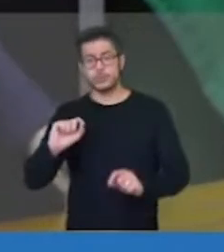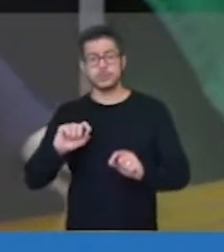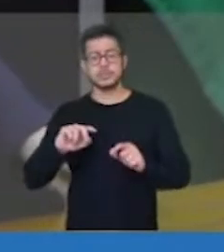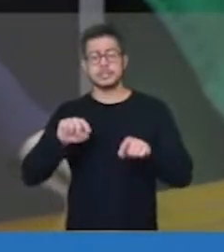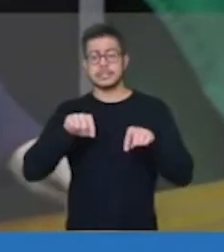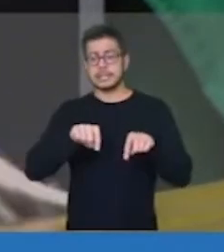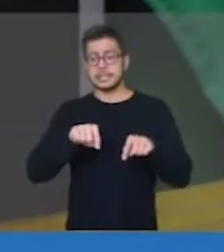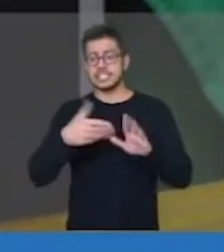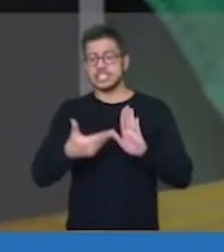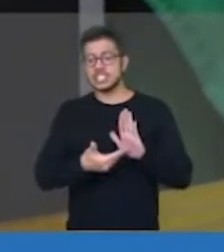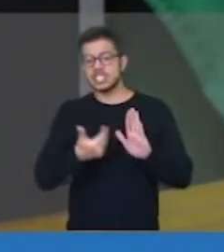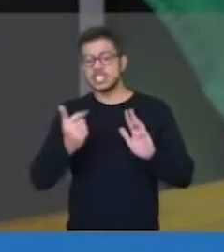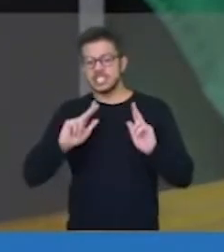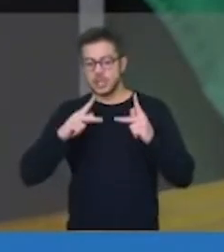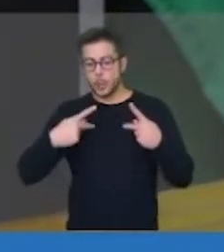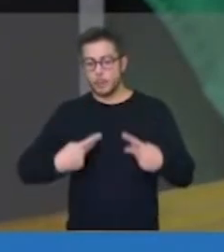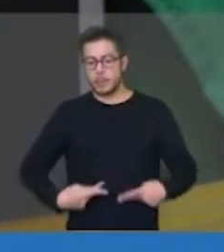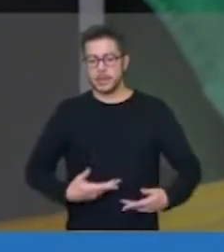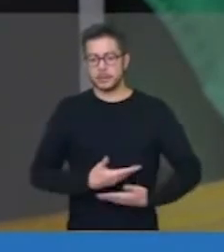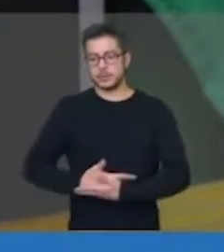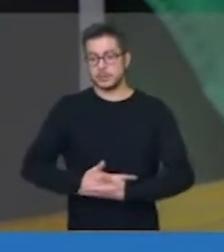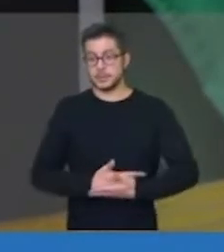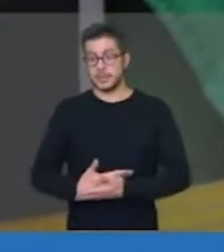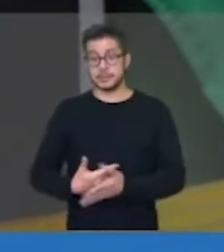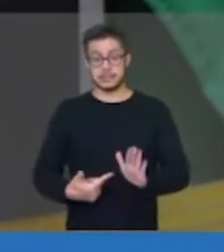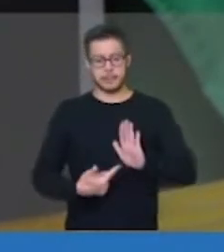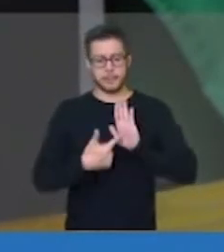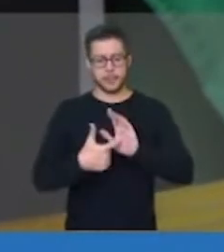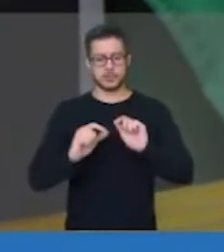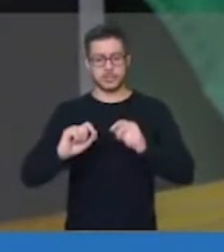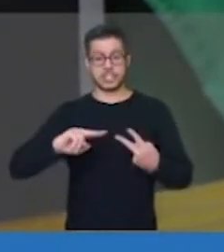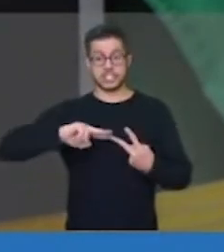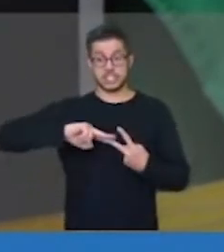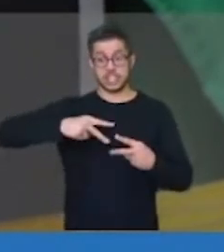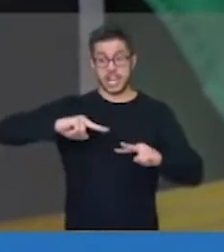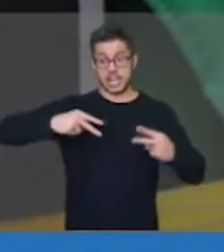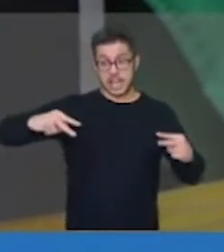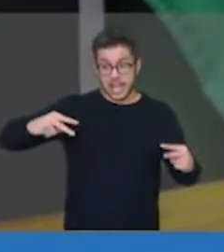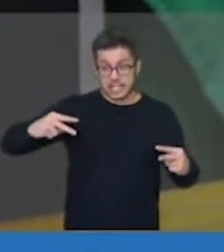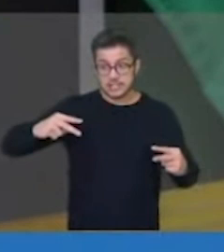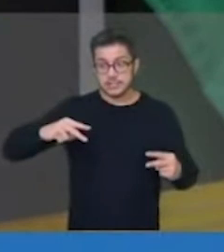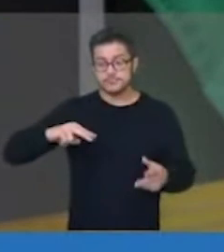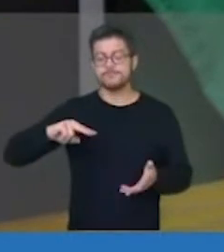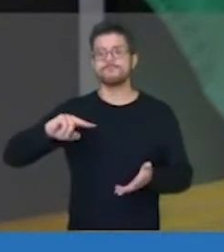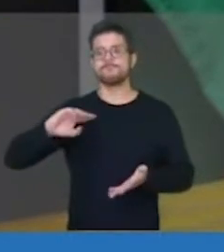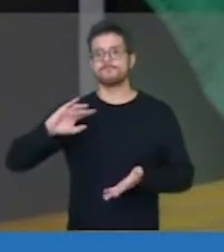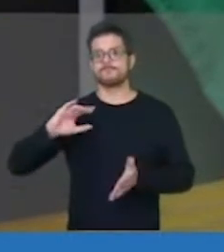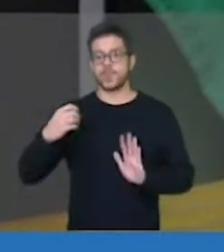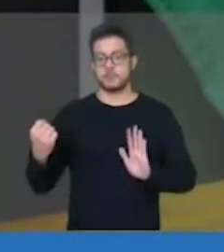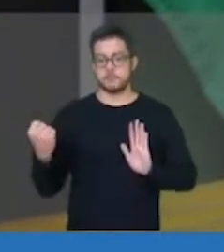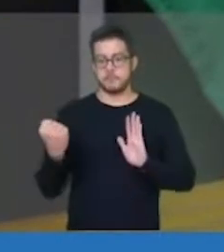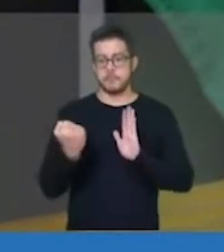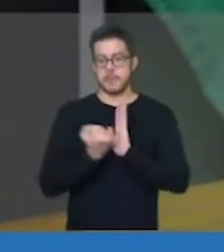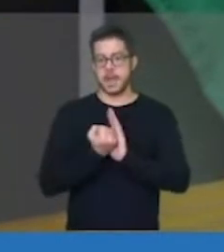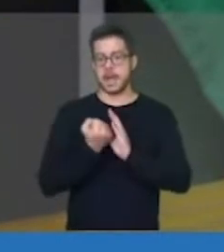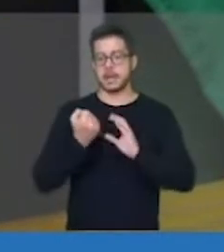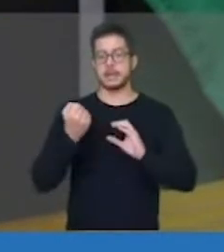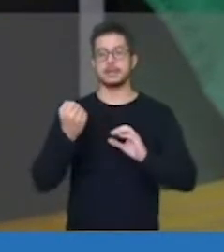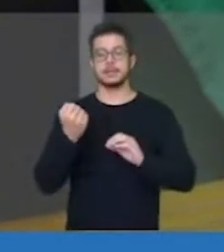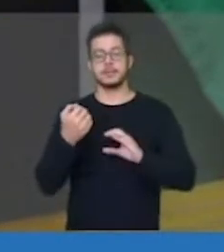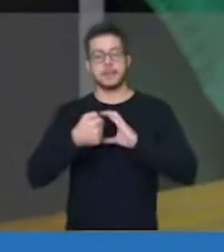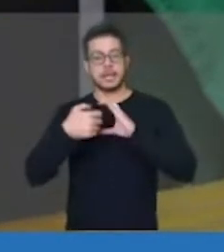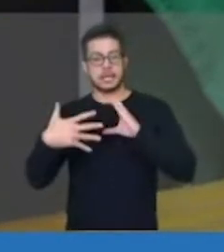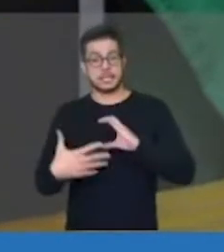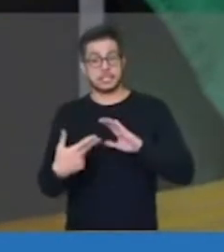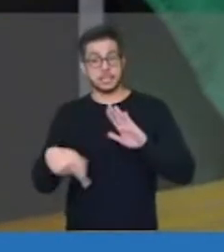e estabelece que a genética é um fator determinante para a criminalidade, por exemplo. Um pensamento